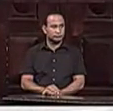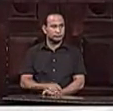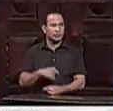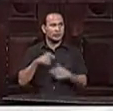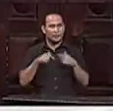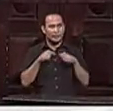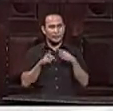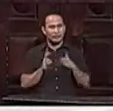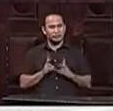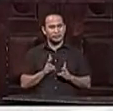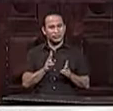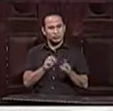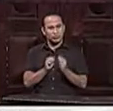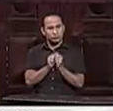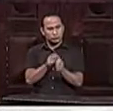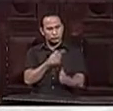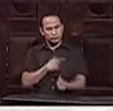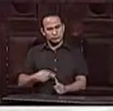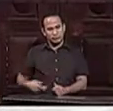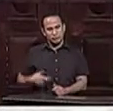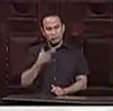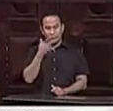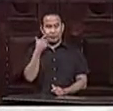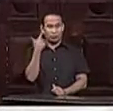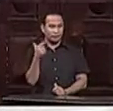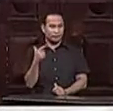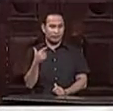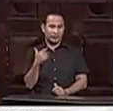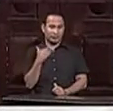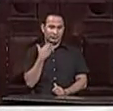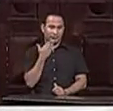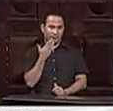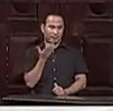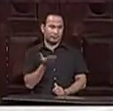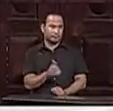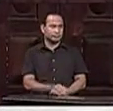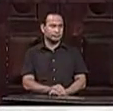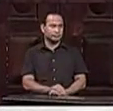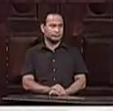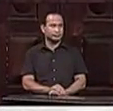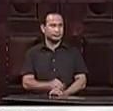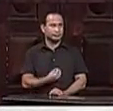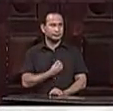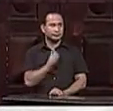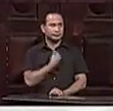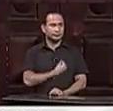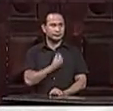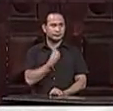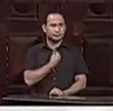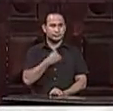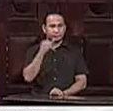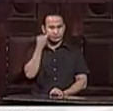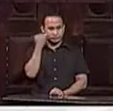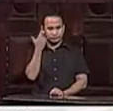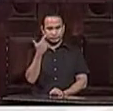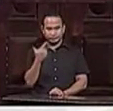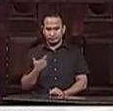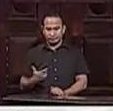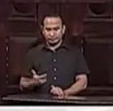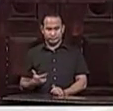trabalha direto com o presidente falou que não tem nada a ver. A vinda dos chineses não